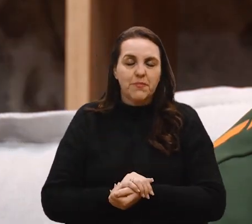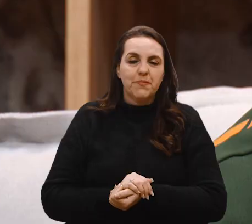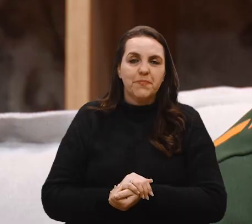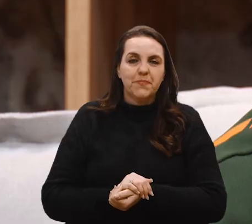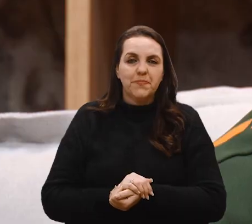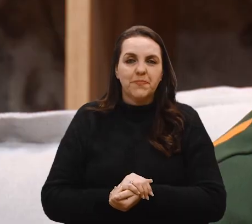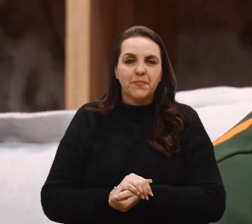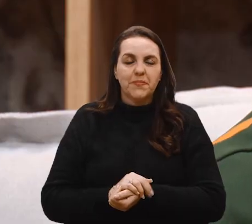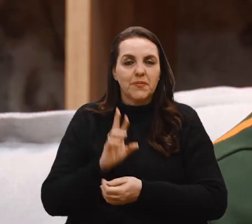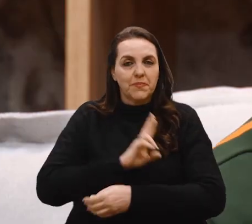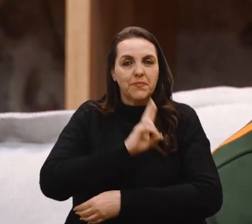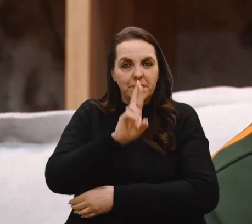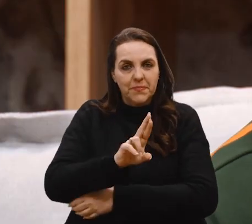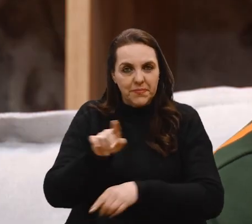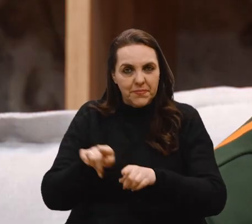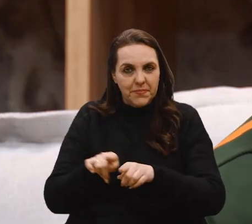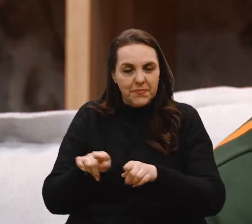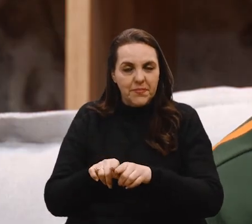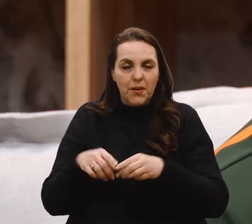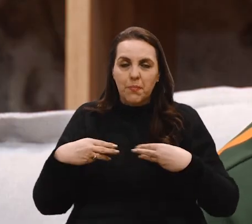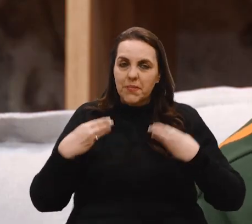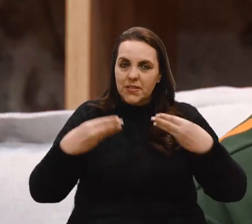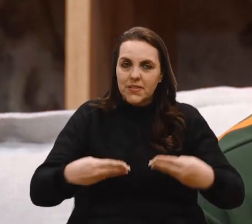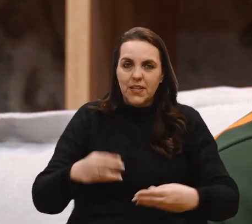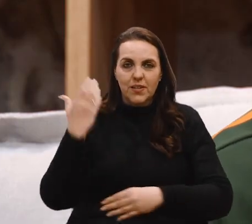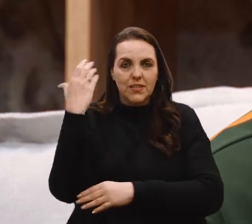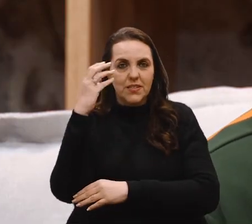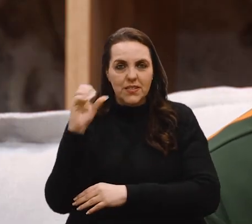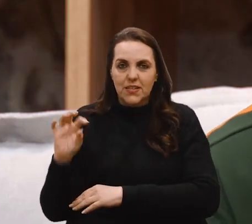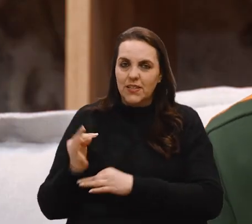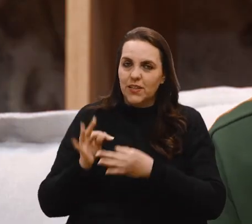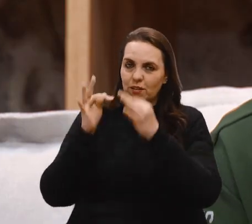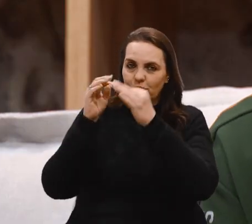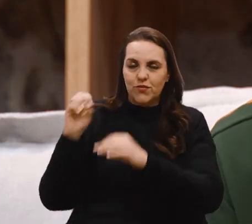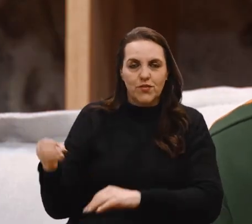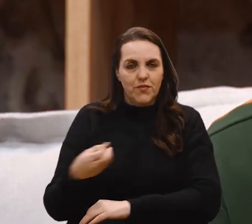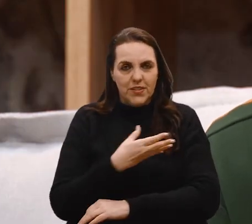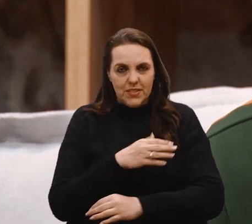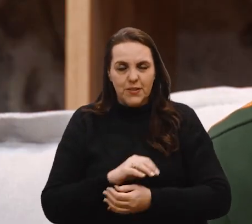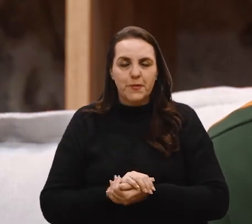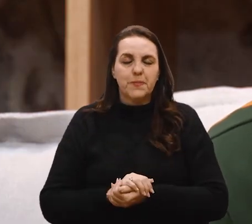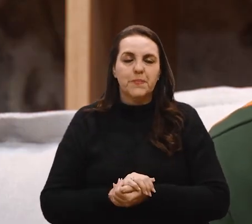e sou embaixador do Ministério da Ciência, Tecnologia e Inovação, MCTI.